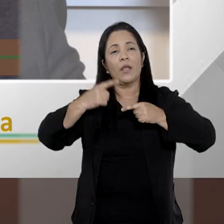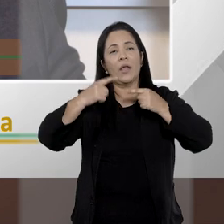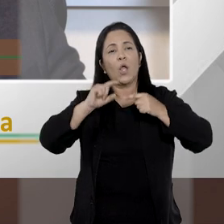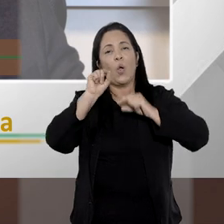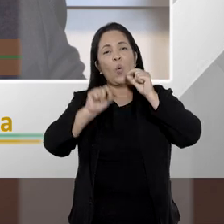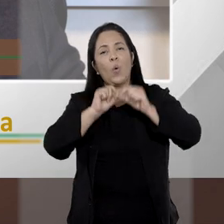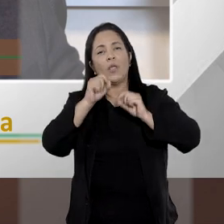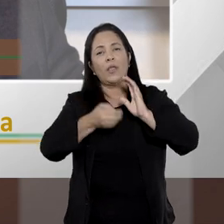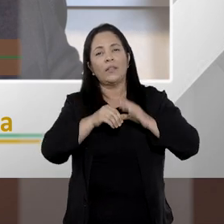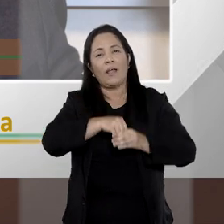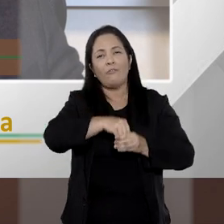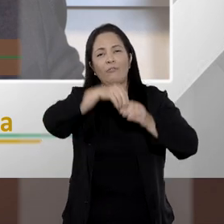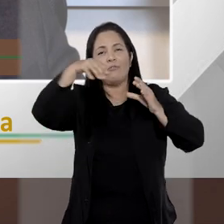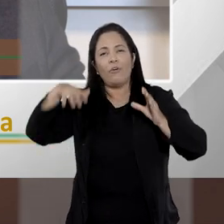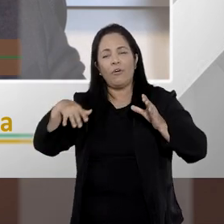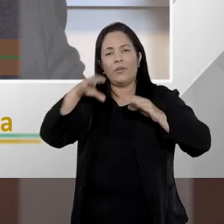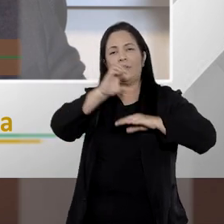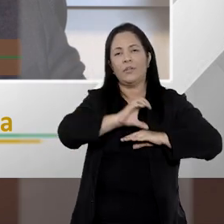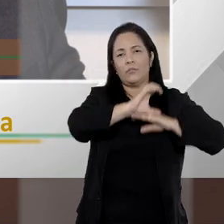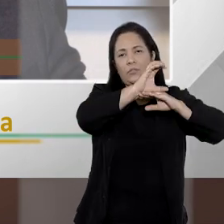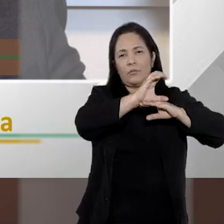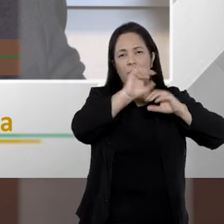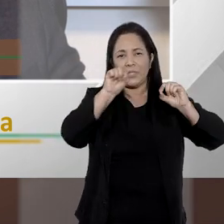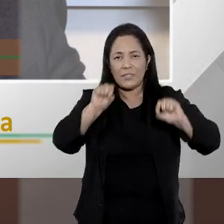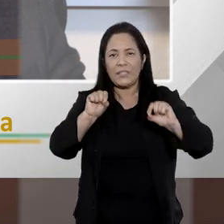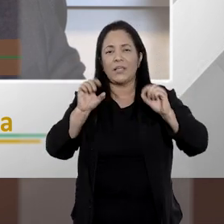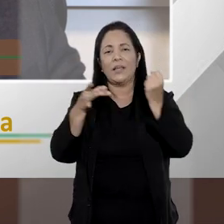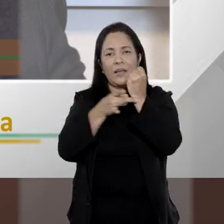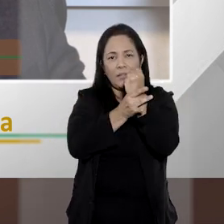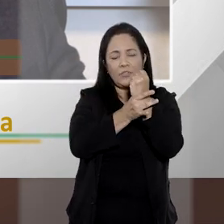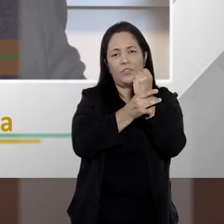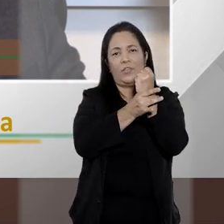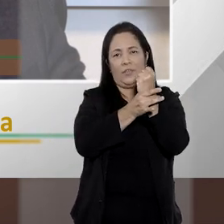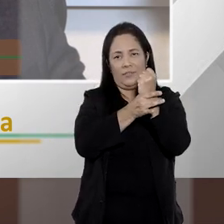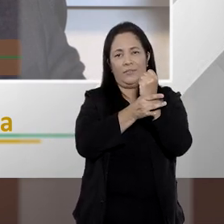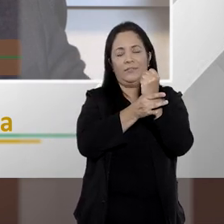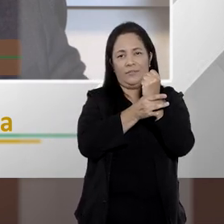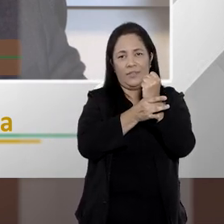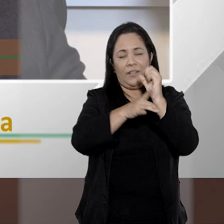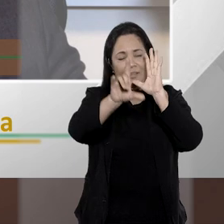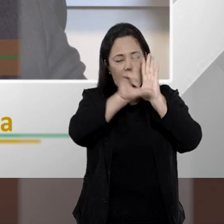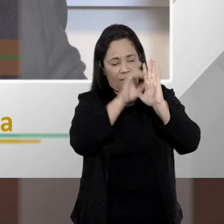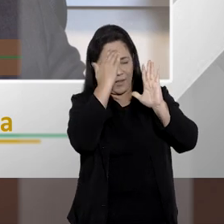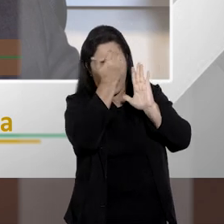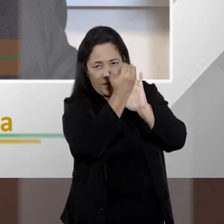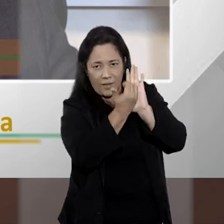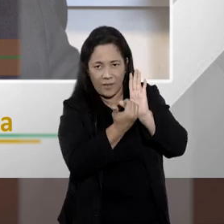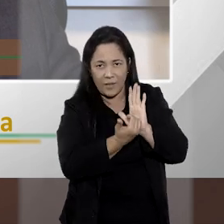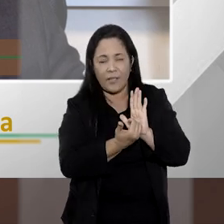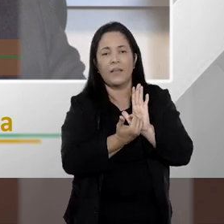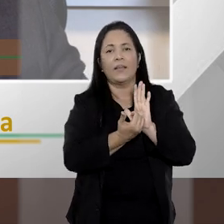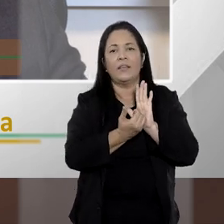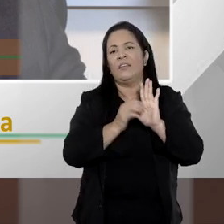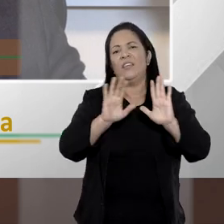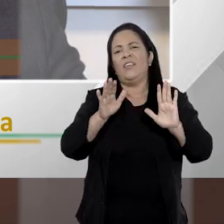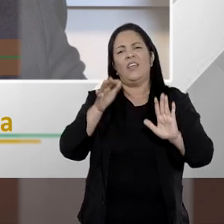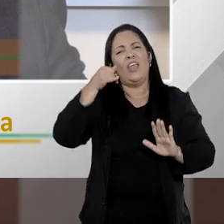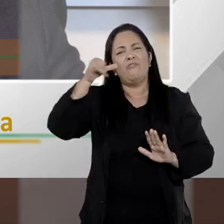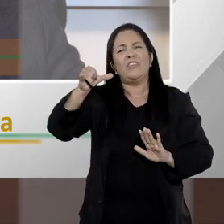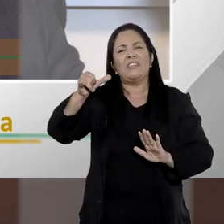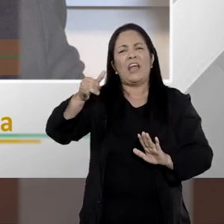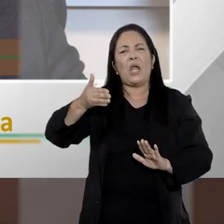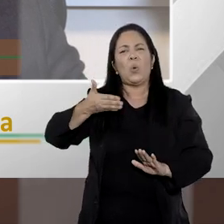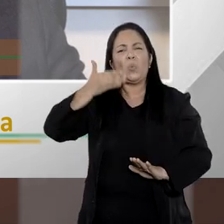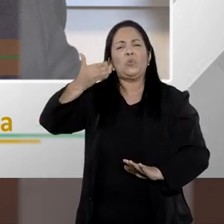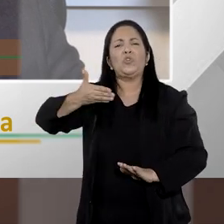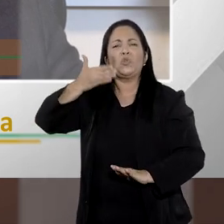carcerário brasileiro para que se busque o aprimoramento dessa legislação, buscando o apoio na ciência e não no discurso ideológico